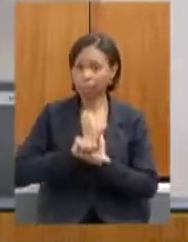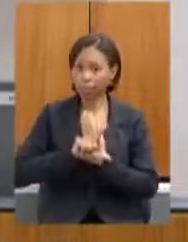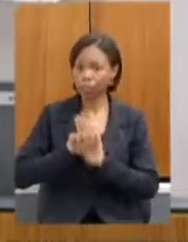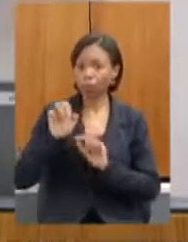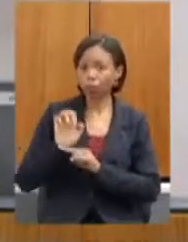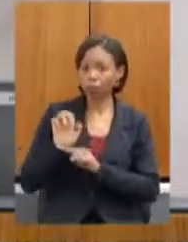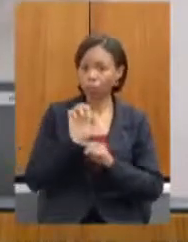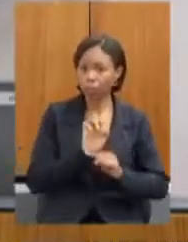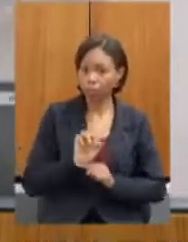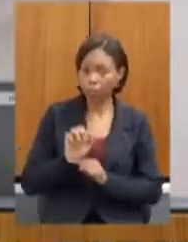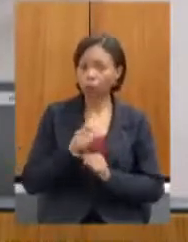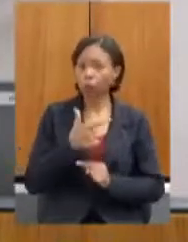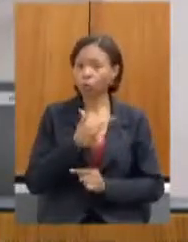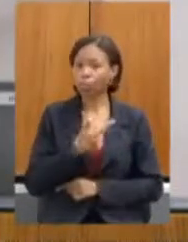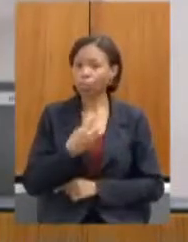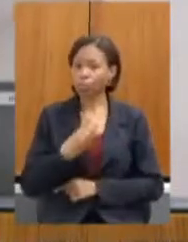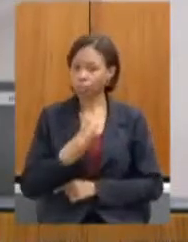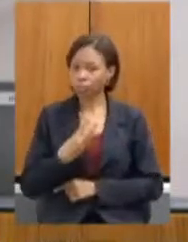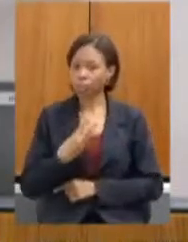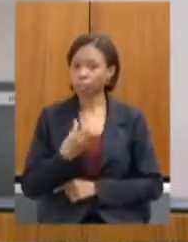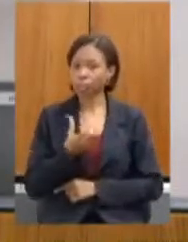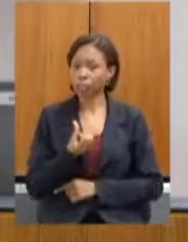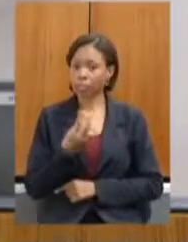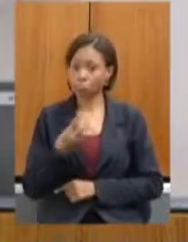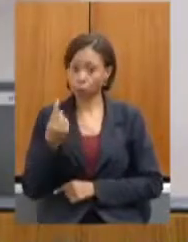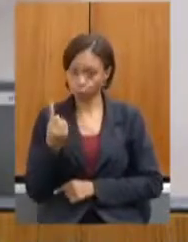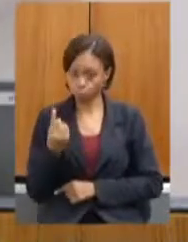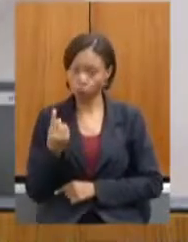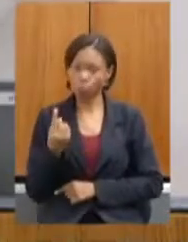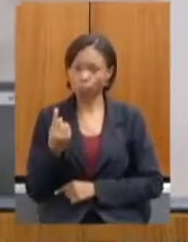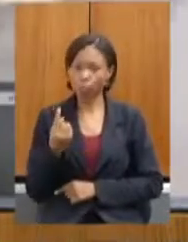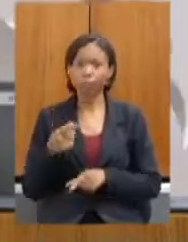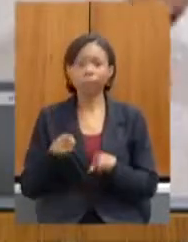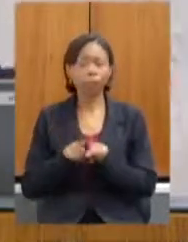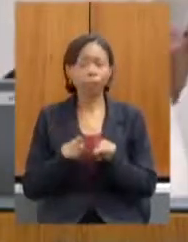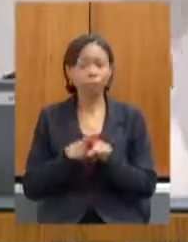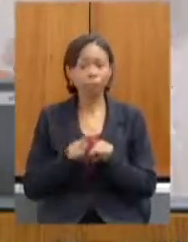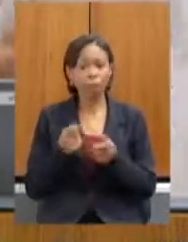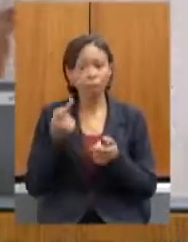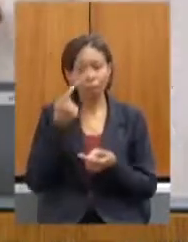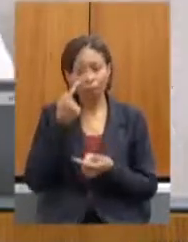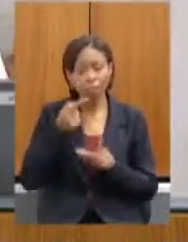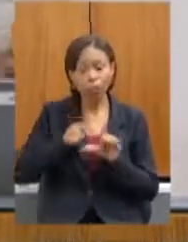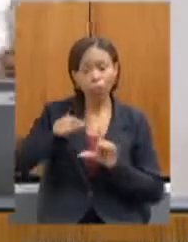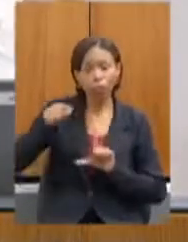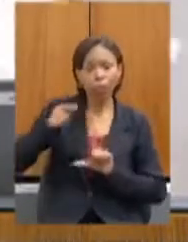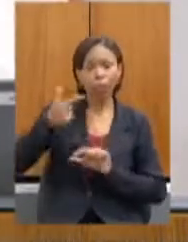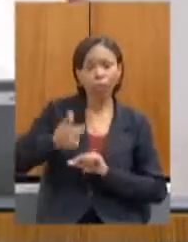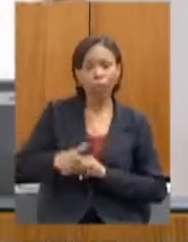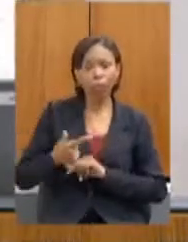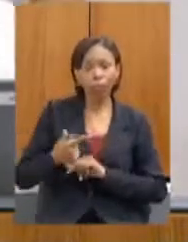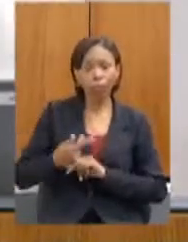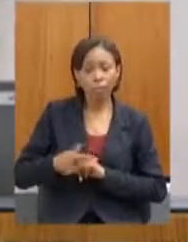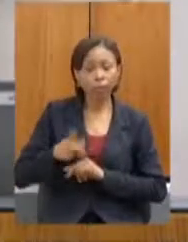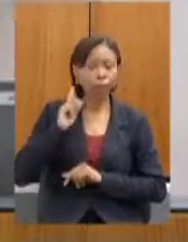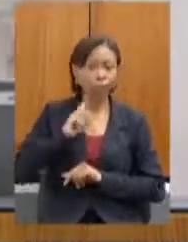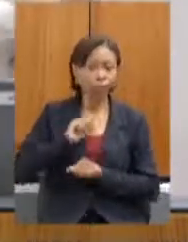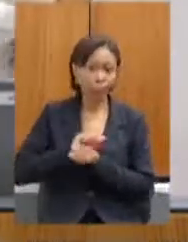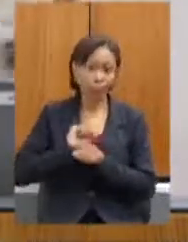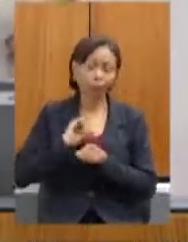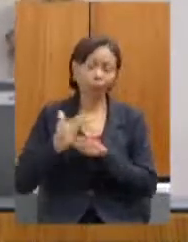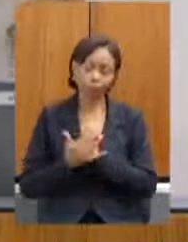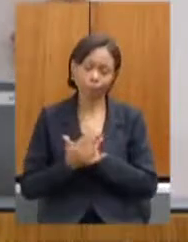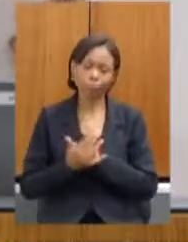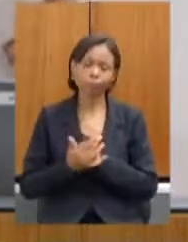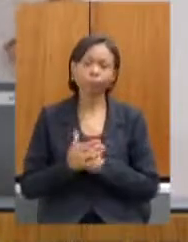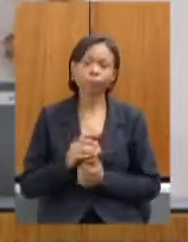Estadual nº 23 631 e considerando o recrudescimento da cor verde no estado a letra h